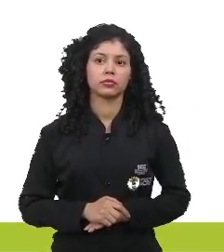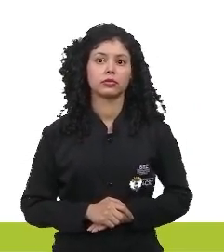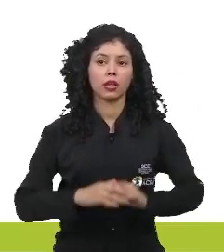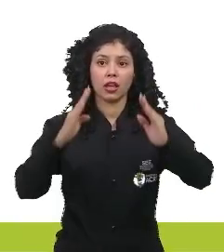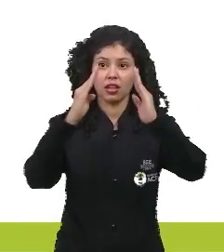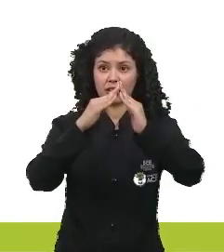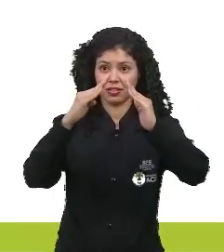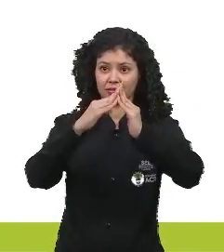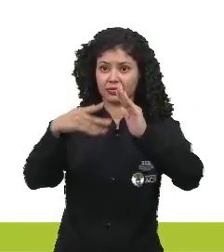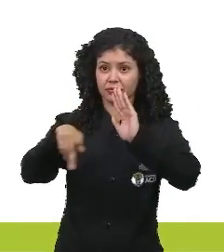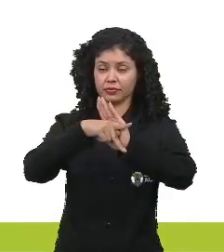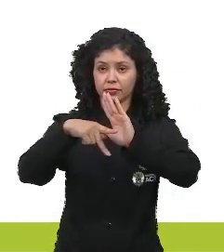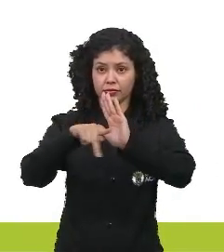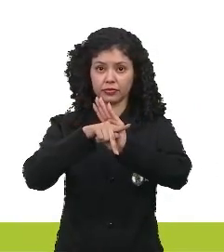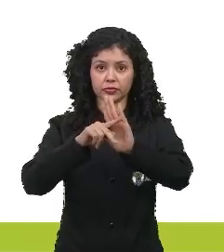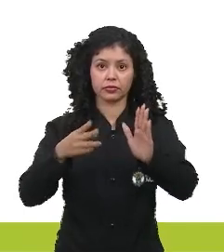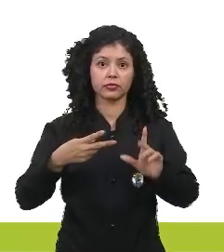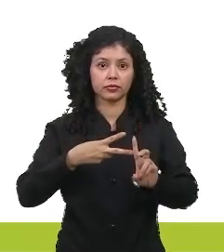Promoviam aí,